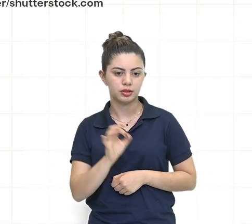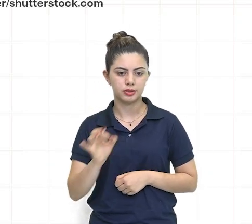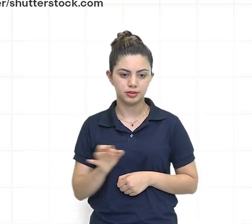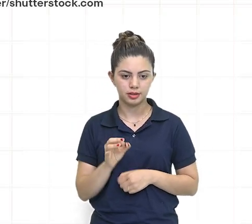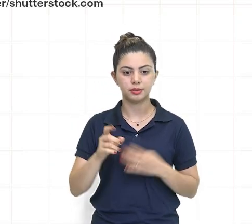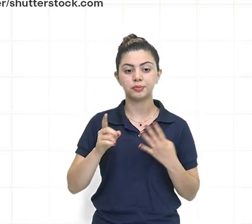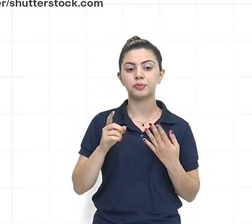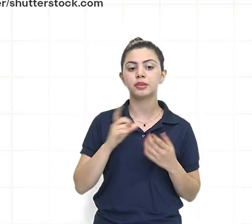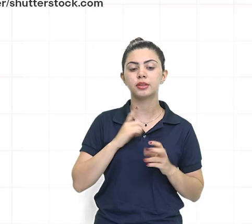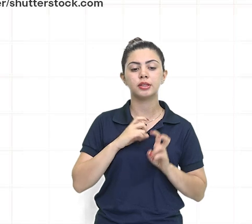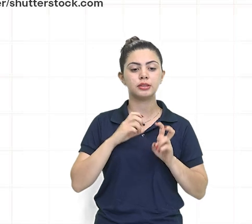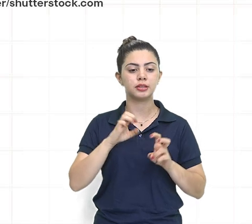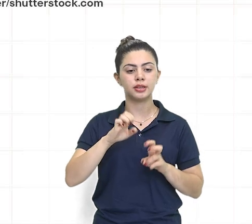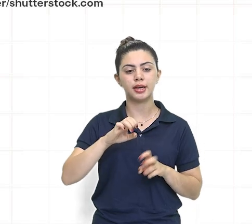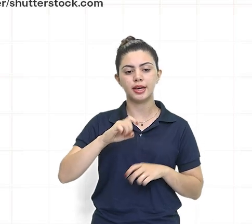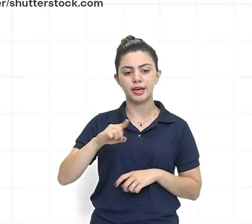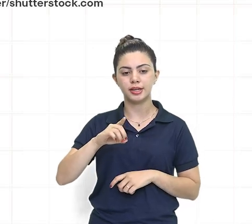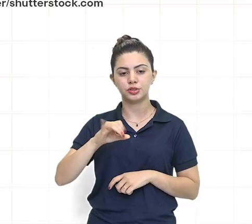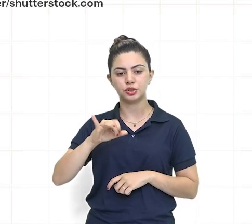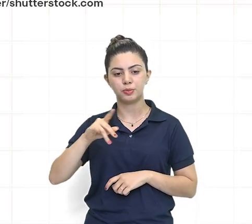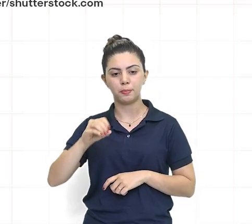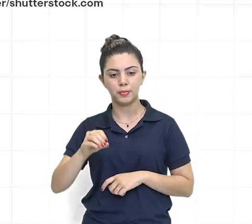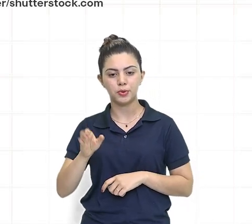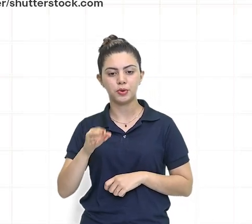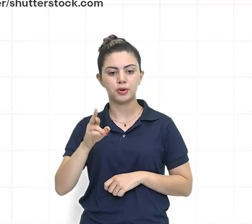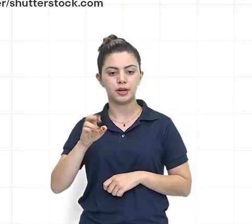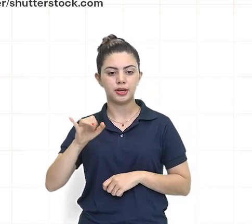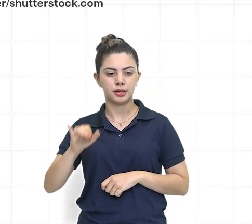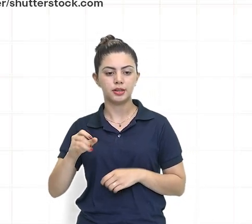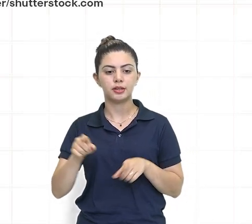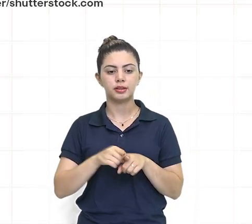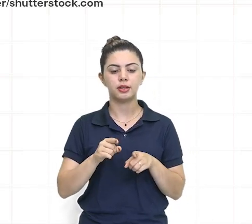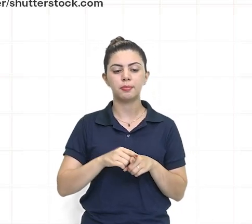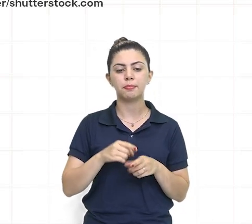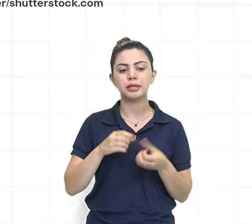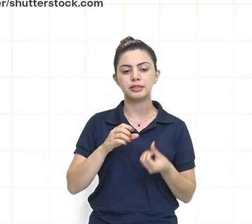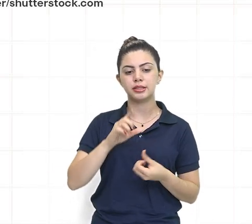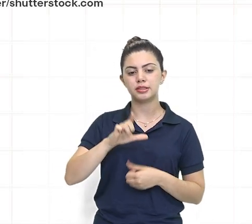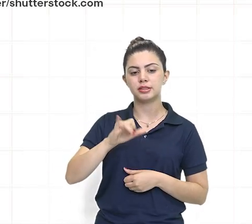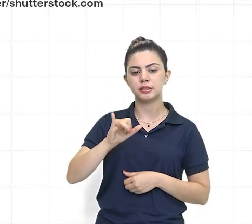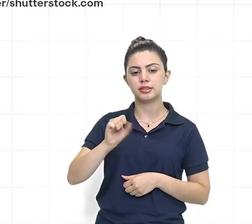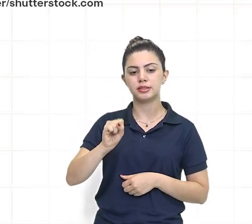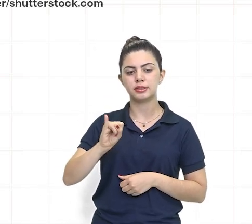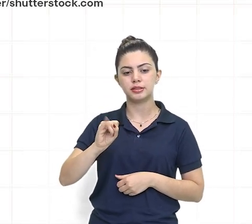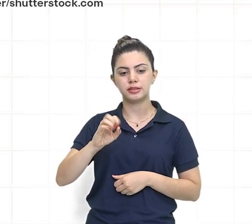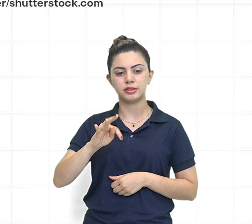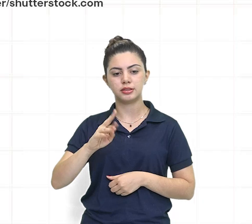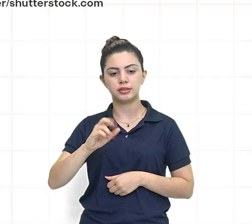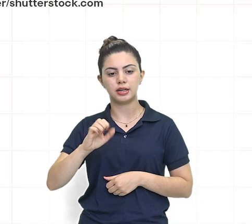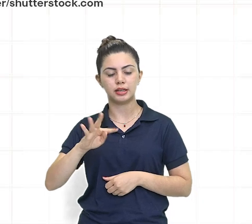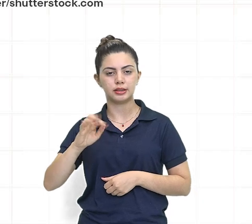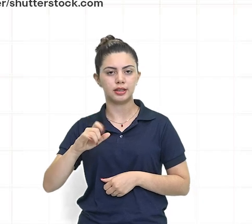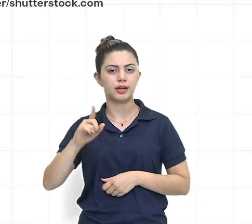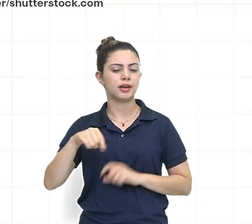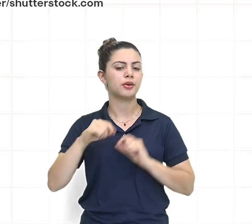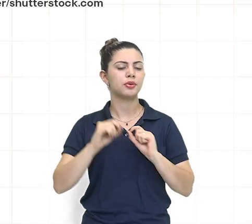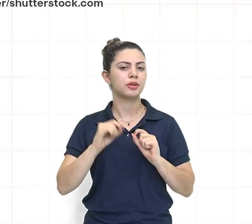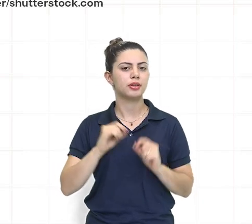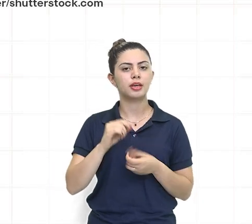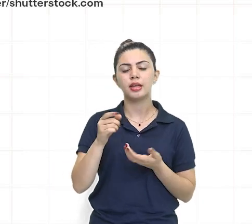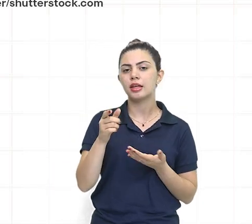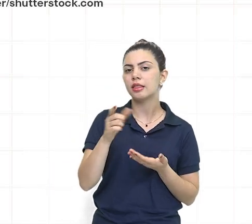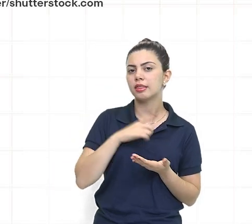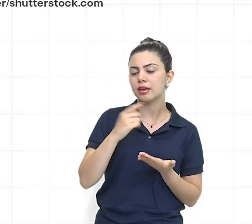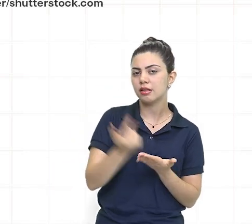Sófocles, tá? E Lisístrata, de Aristófanes. Então, são livros dessa cultura que,